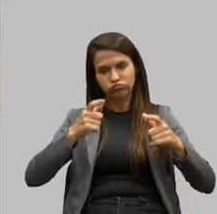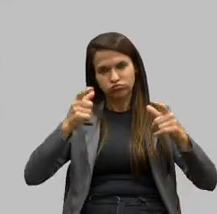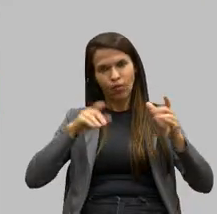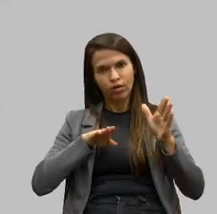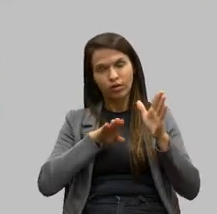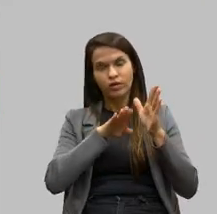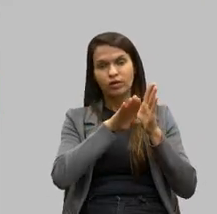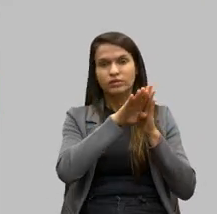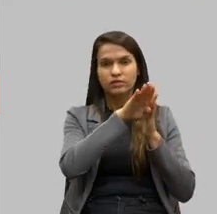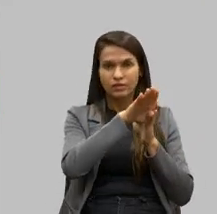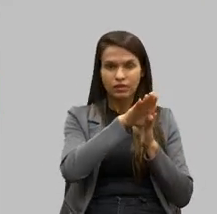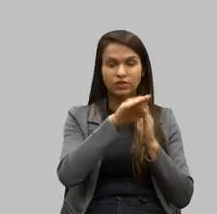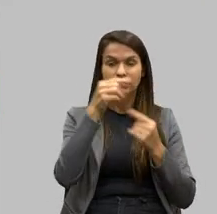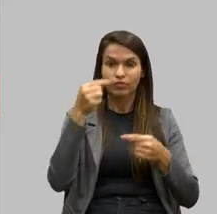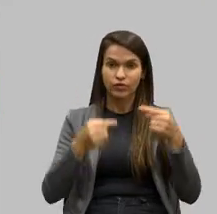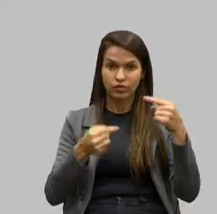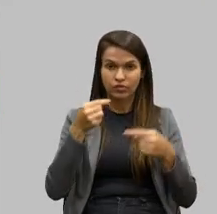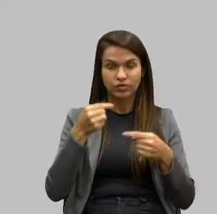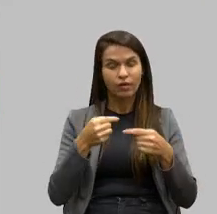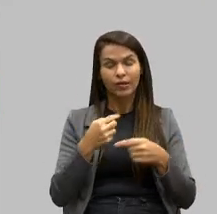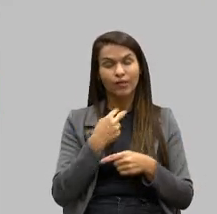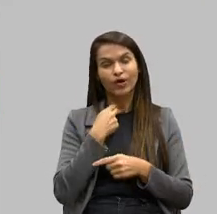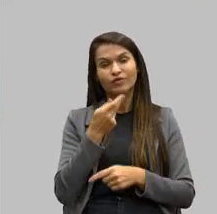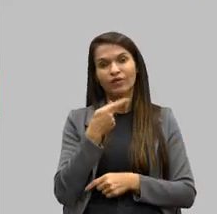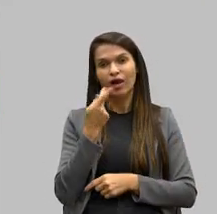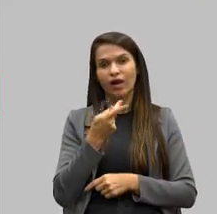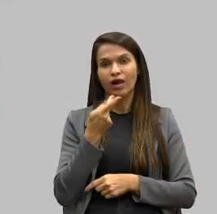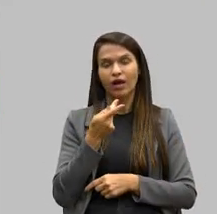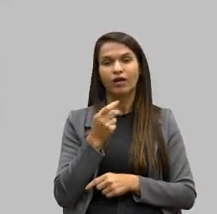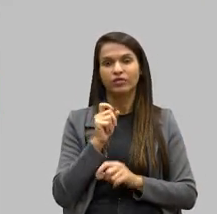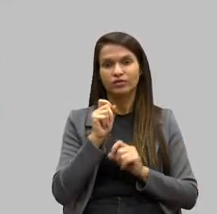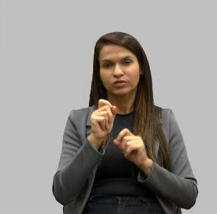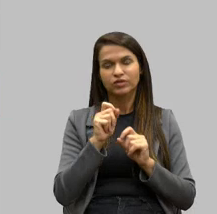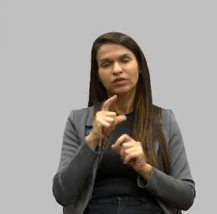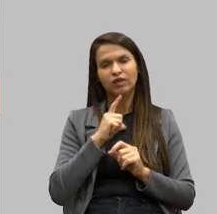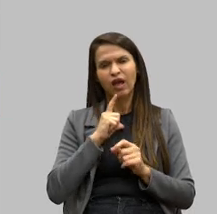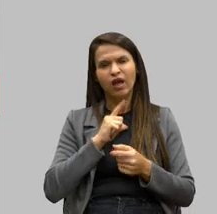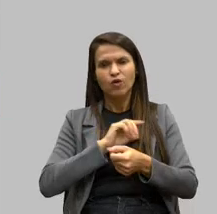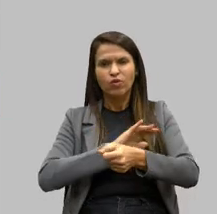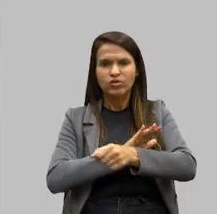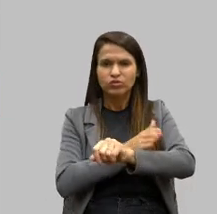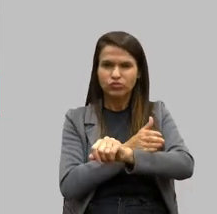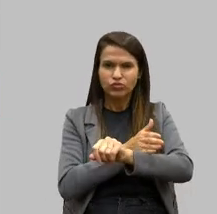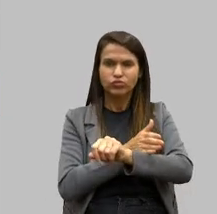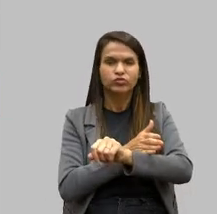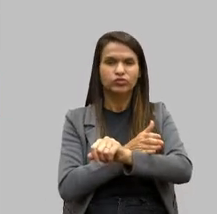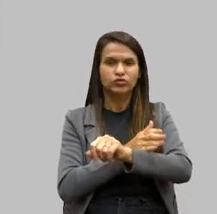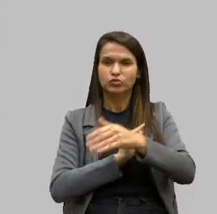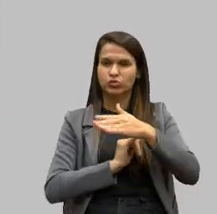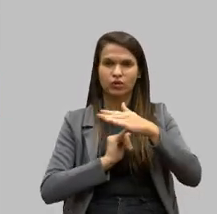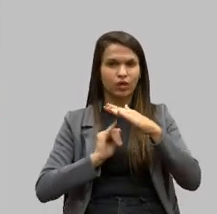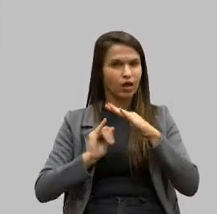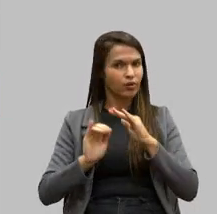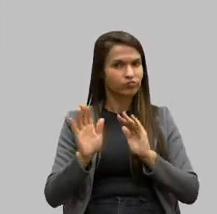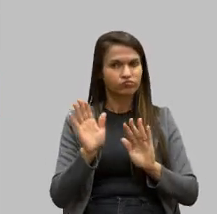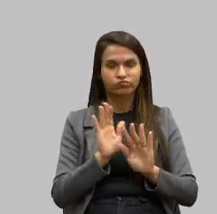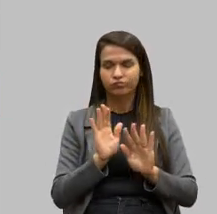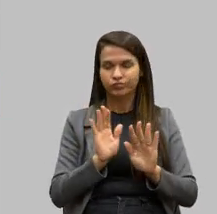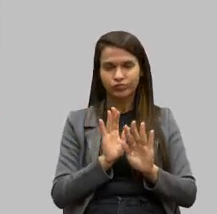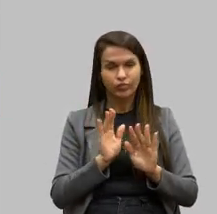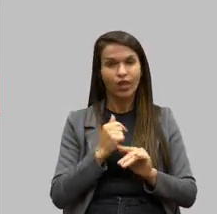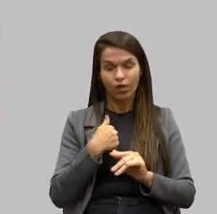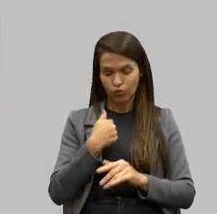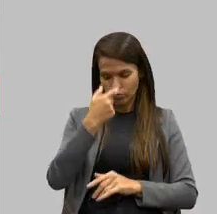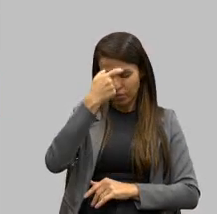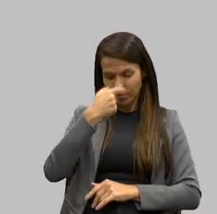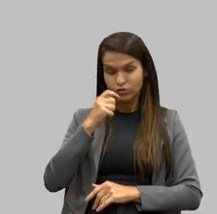essa política, mas a gente não pode falar que está havendo um racismo institucional. Eu sou negro,